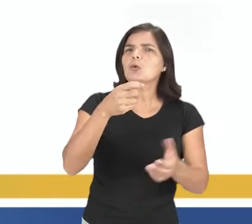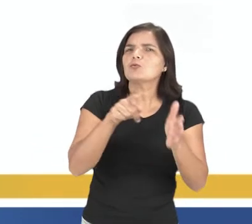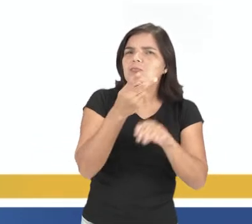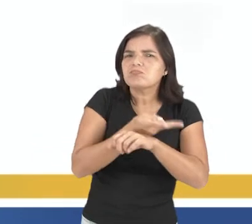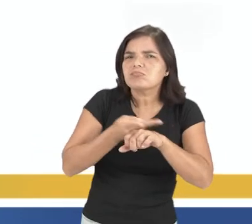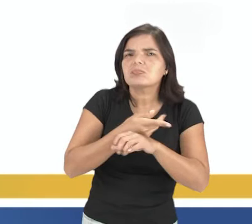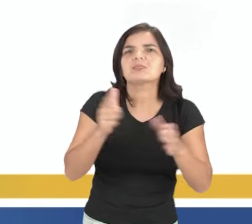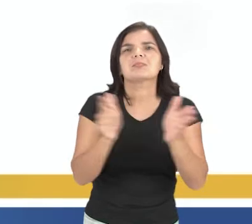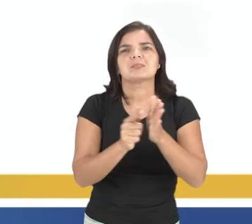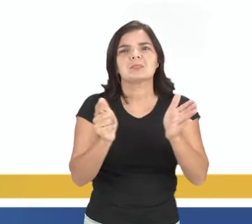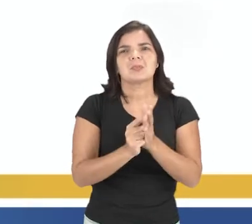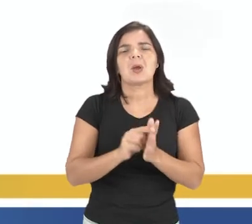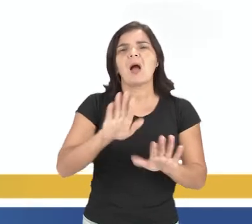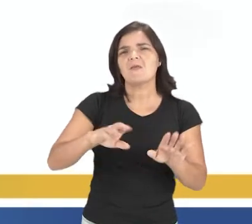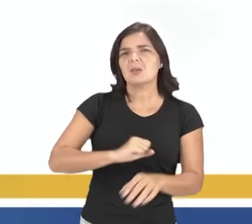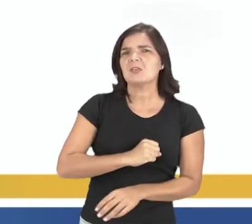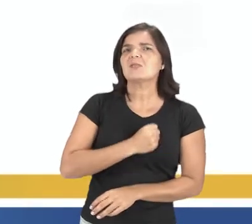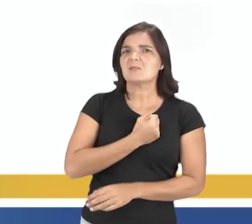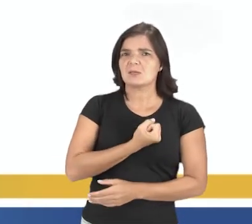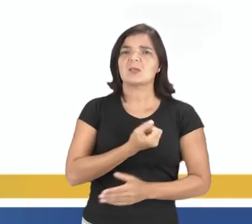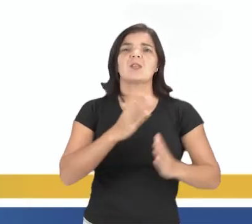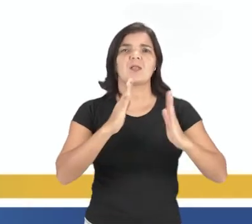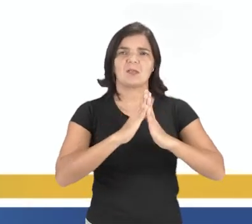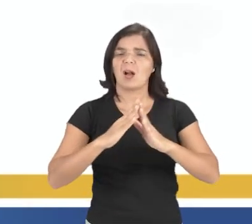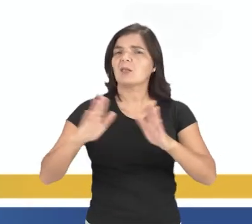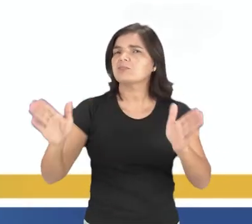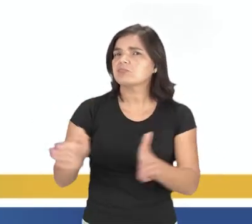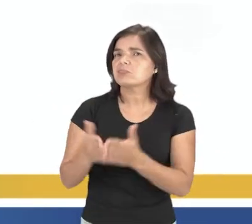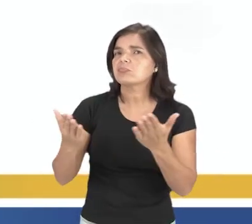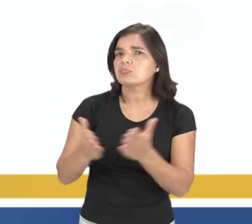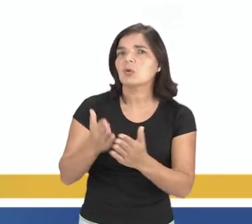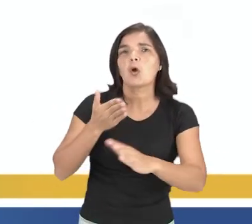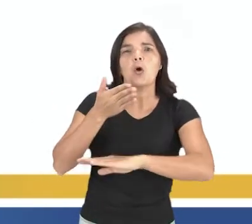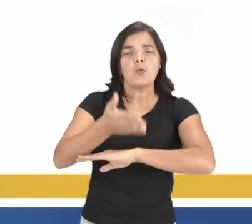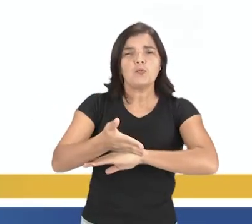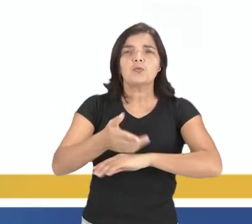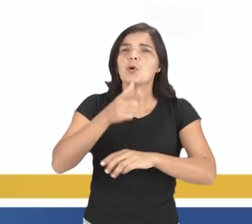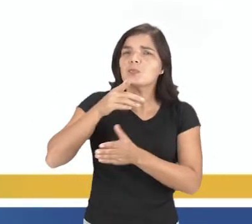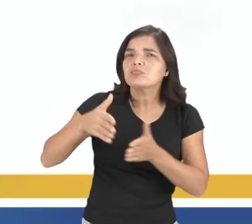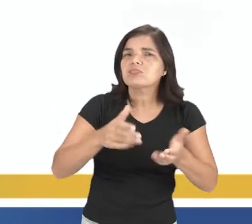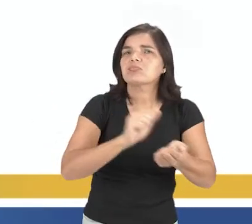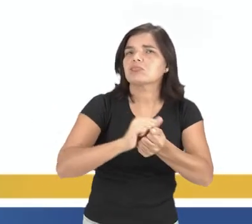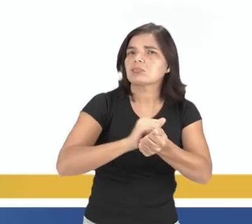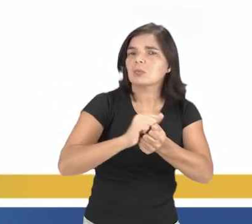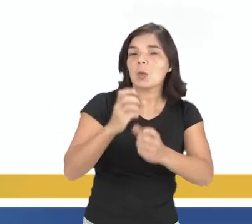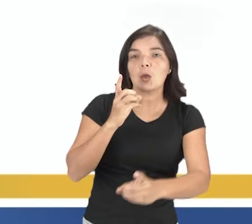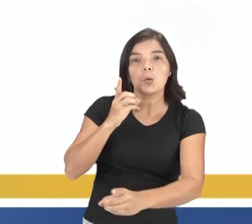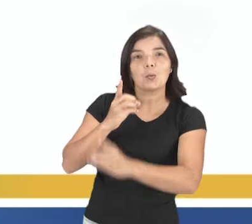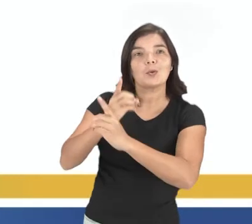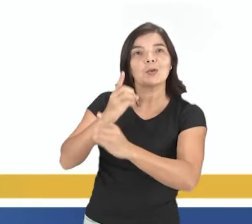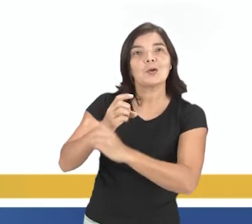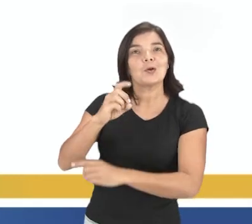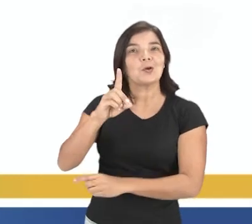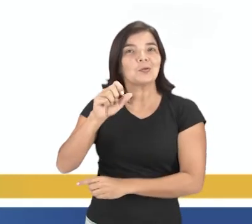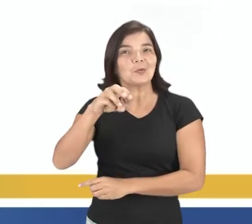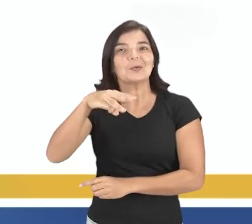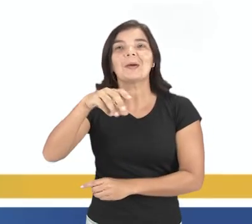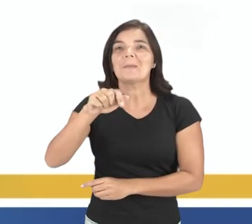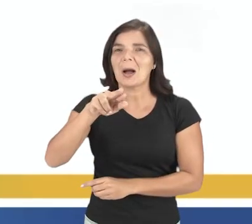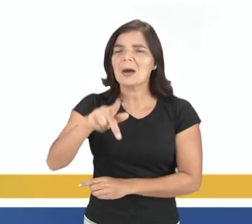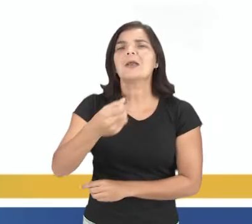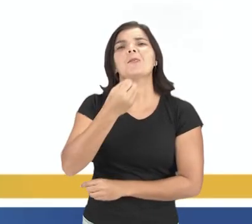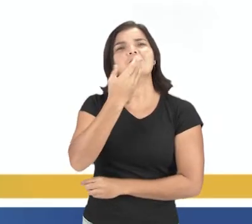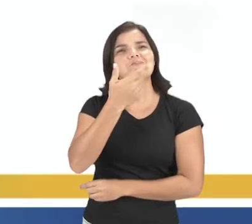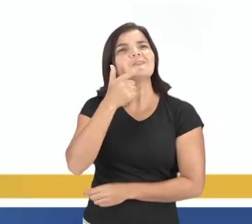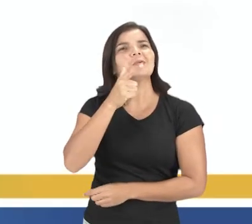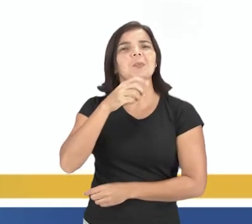papel. O desgosto que tenho é residir em favela. Fui no Rio lavar roupas e encontrei Dona Mariana, uma mulher agradável e